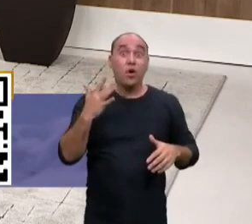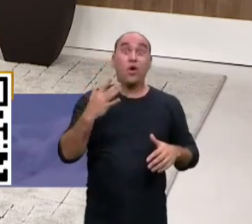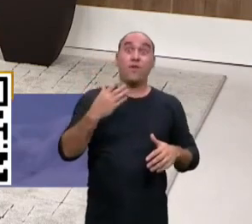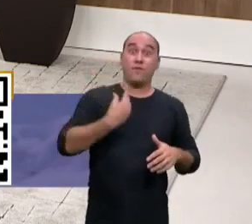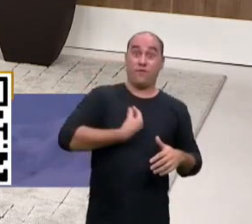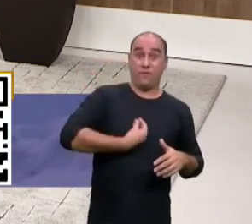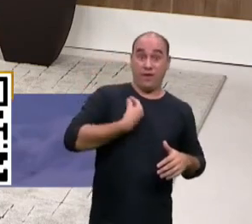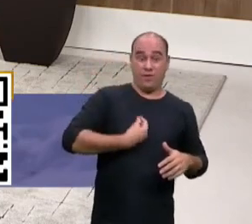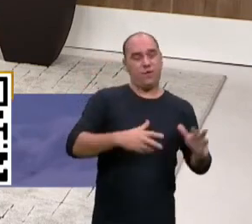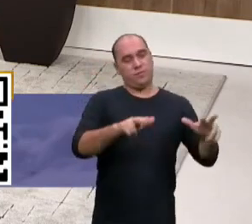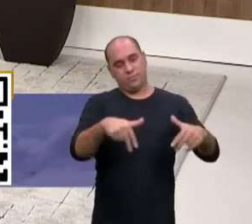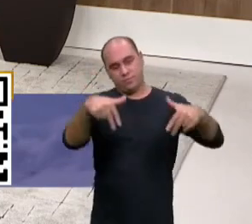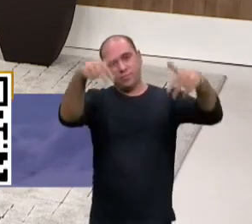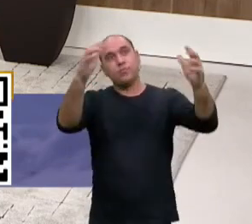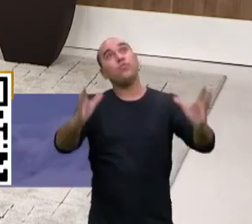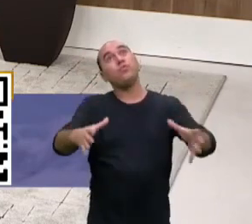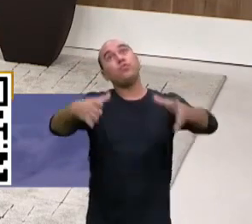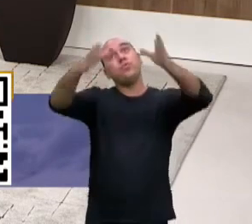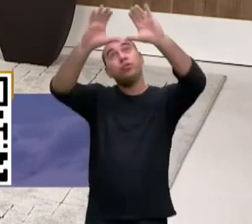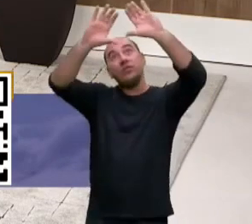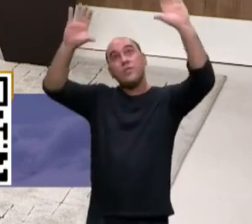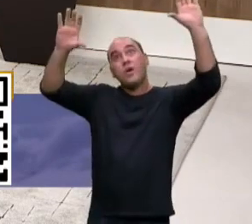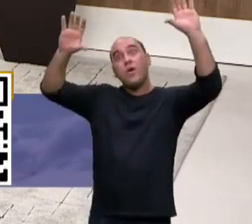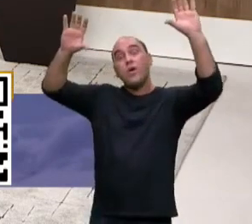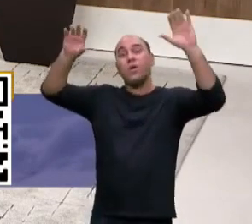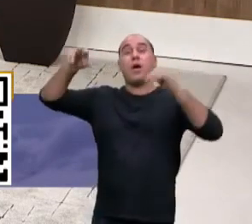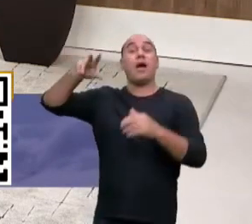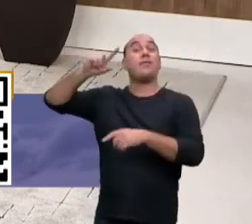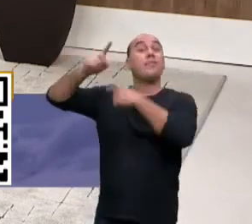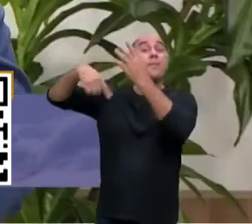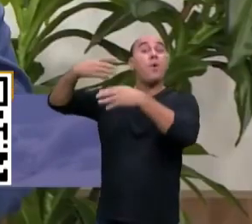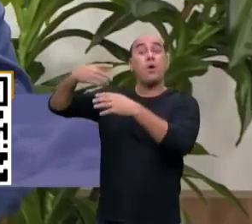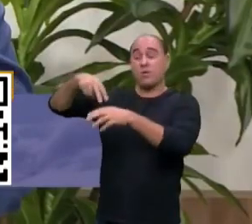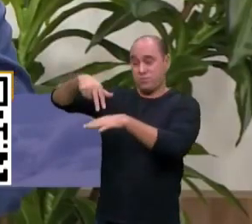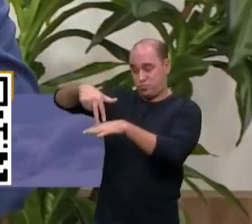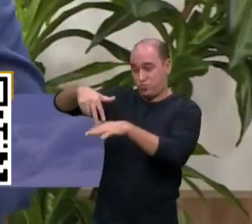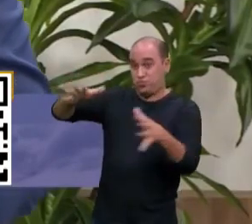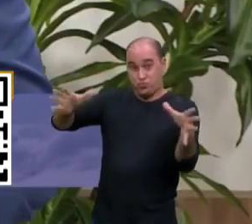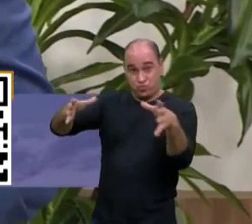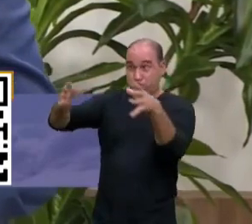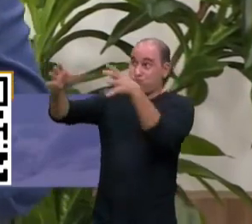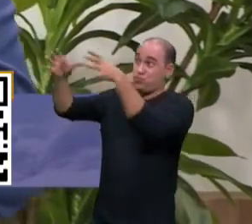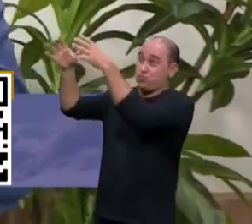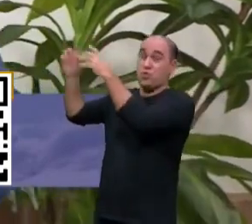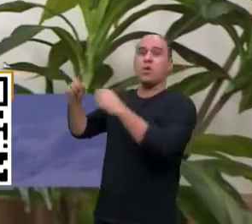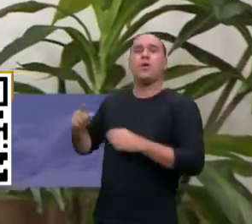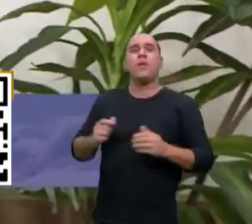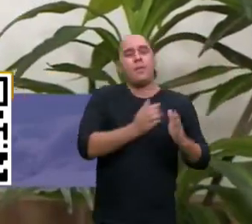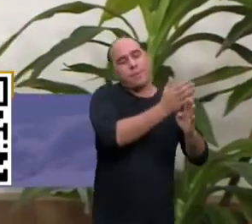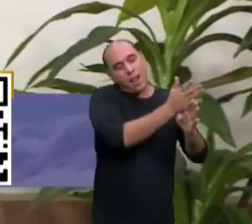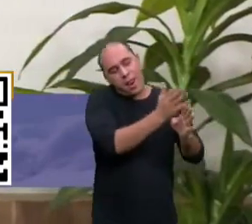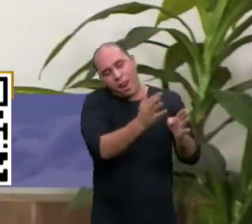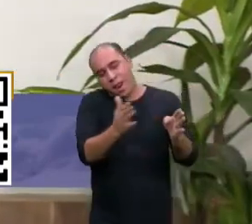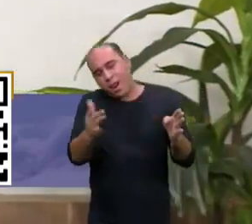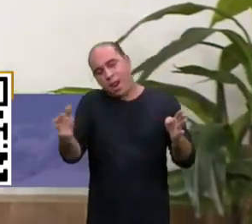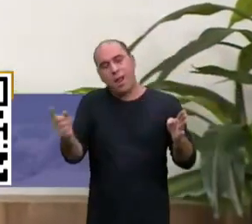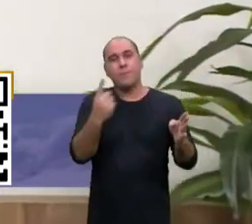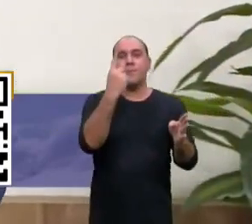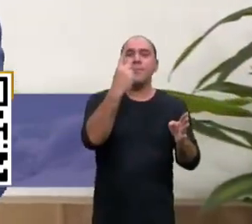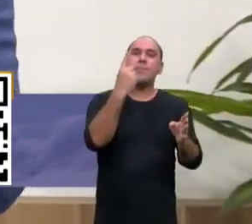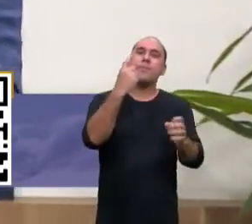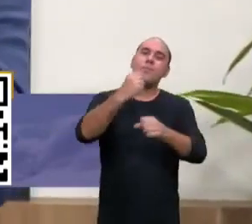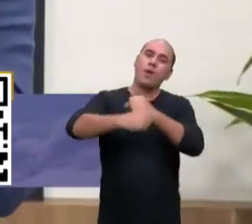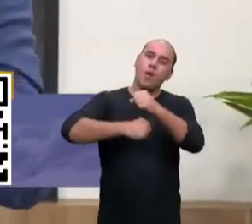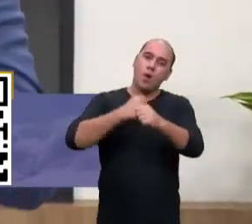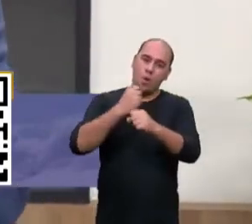para que para receber o Juízo Final a condenação final depois do milênio Não Haverá uma segunda